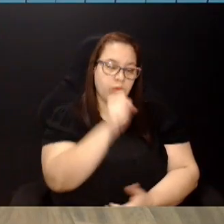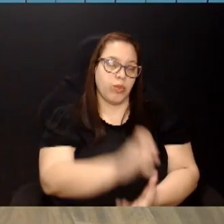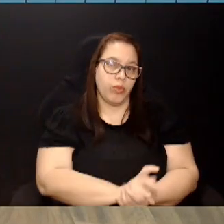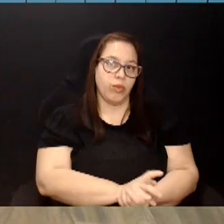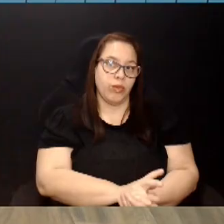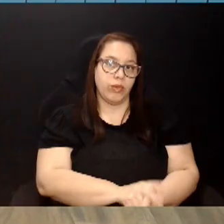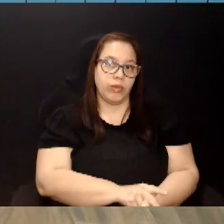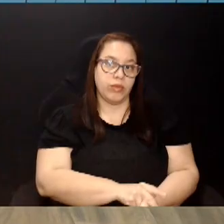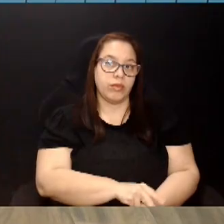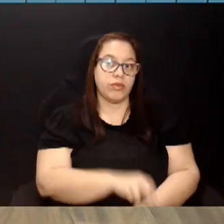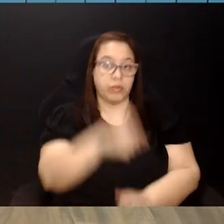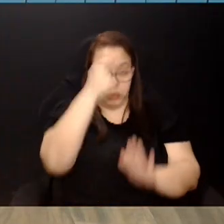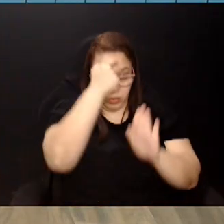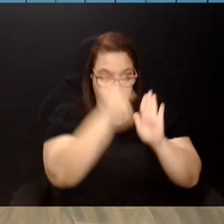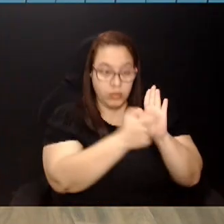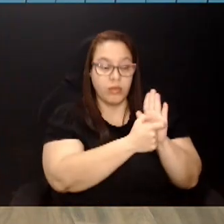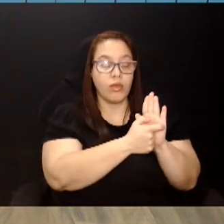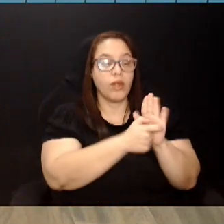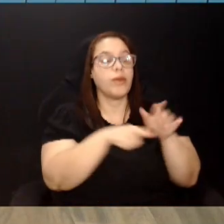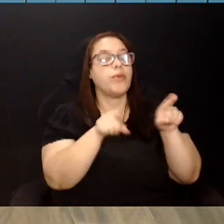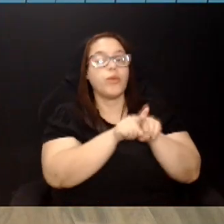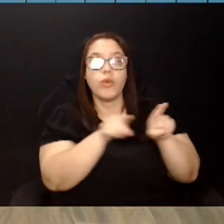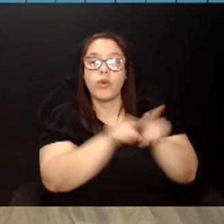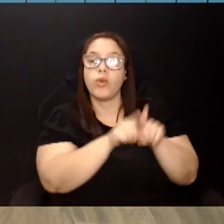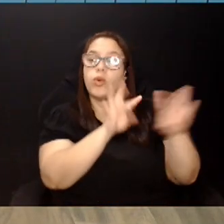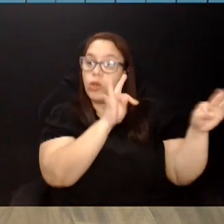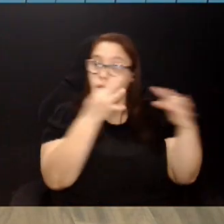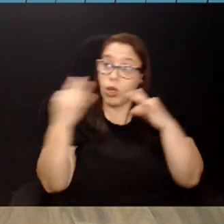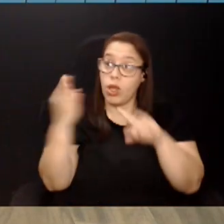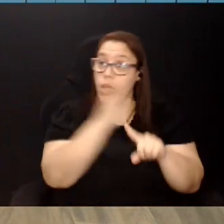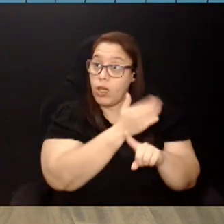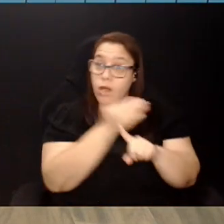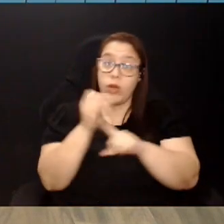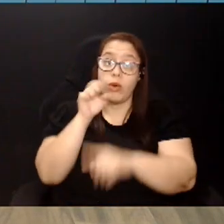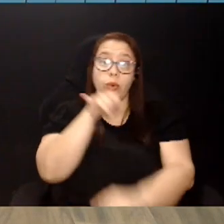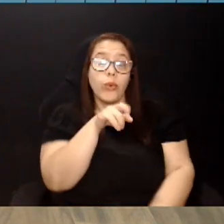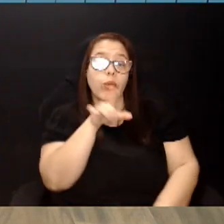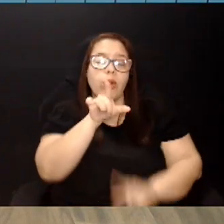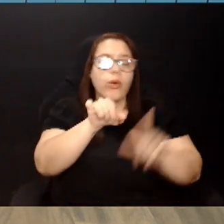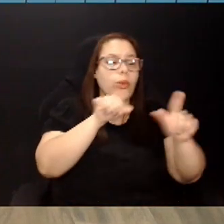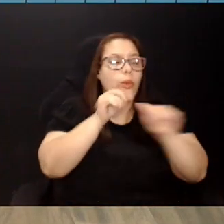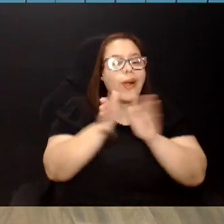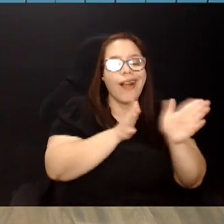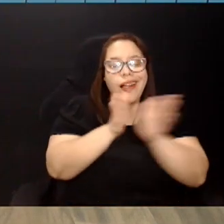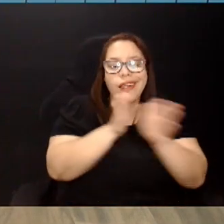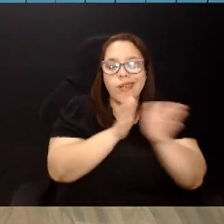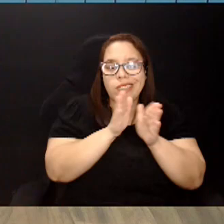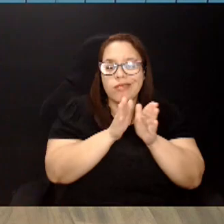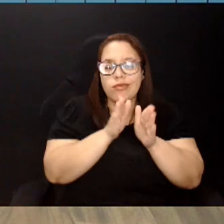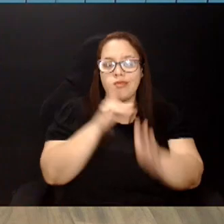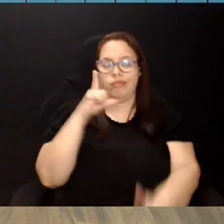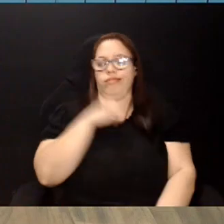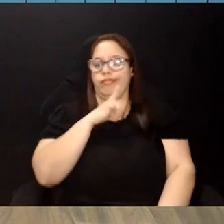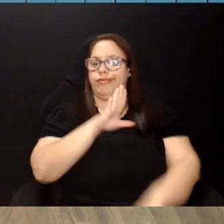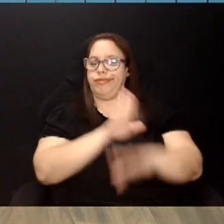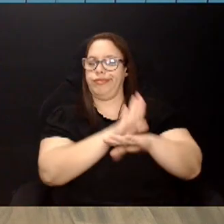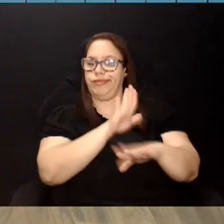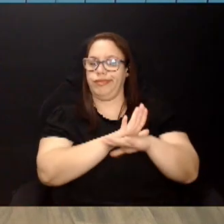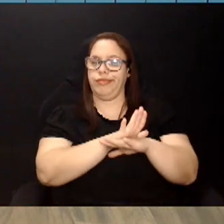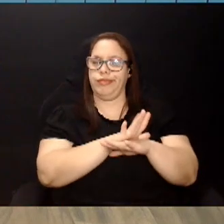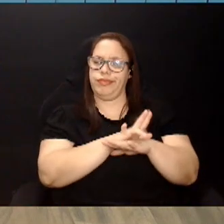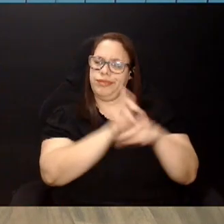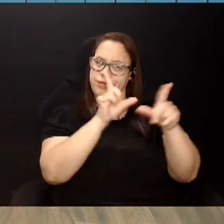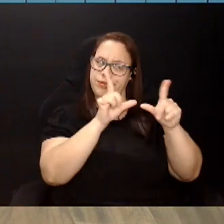da inteligência artificial e também da tecnologia, se esses recursos de acessibilidade têm ajudado a